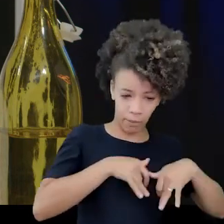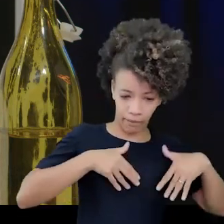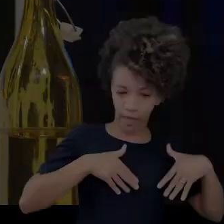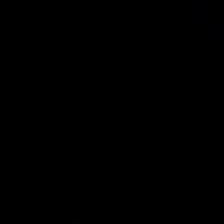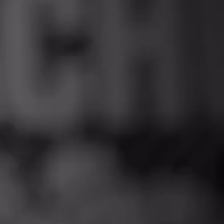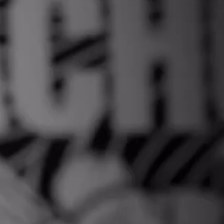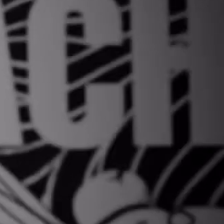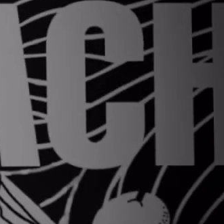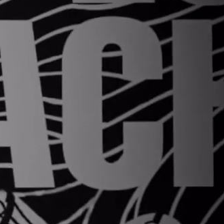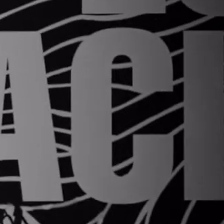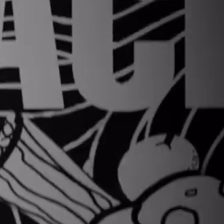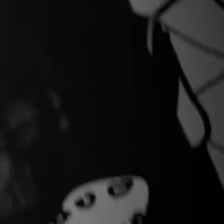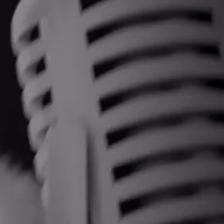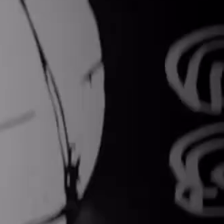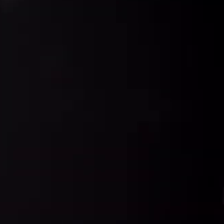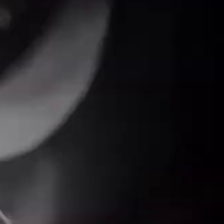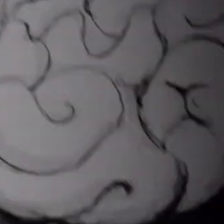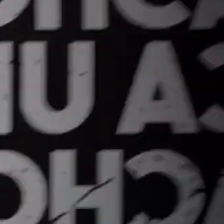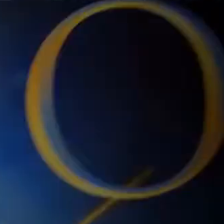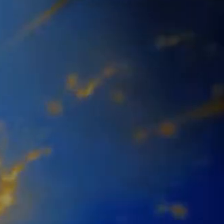sabe como fazer um